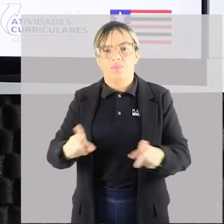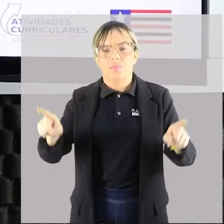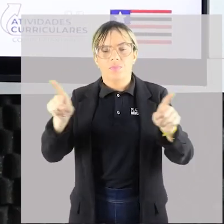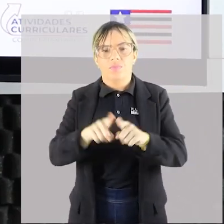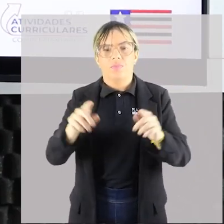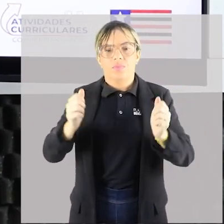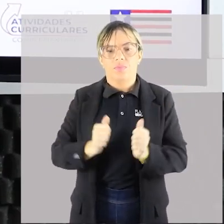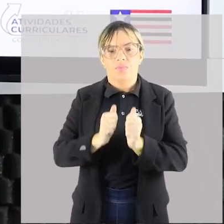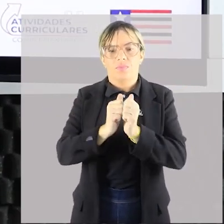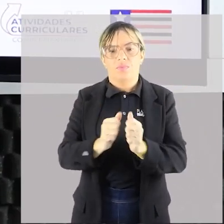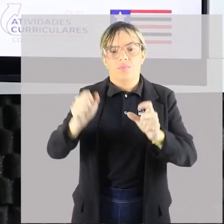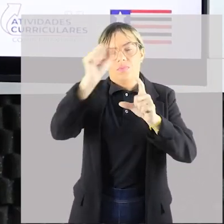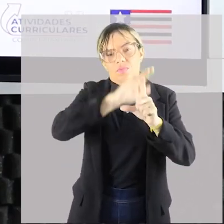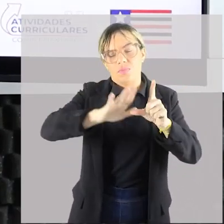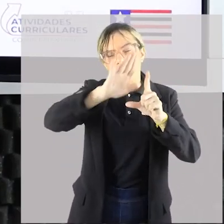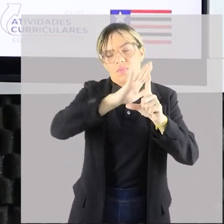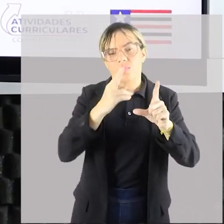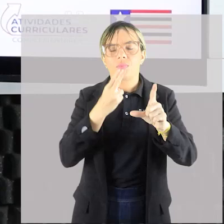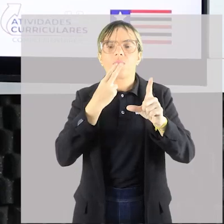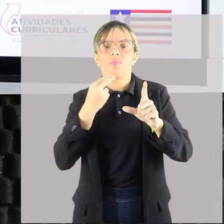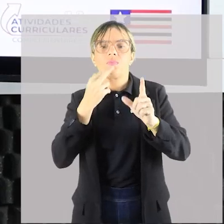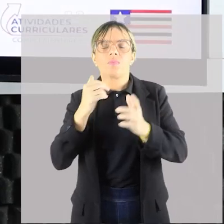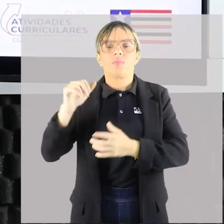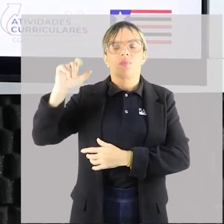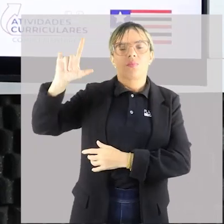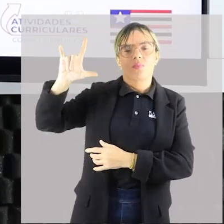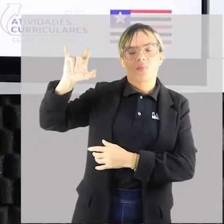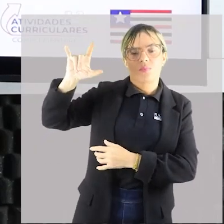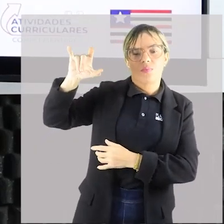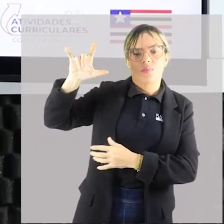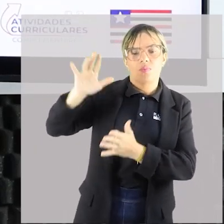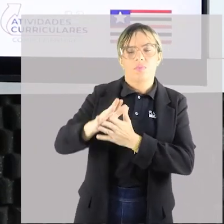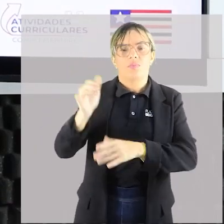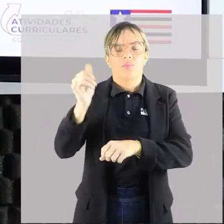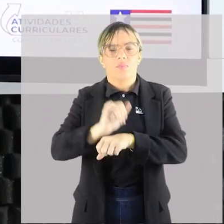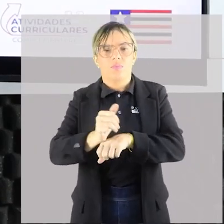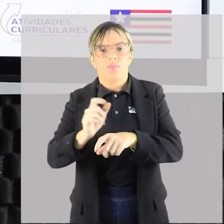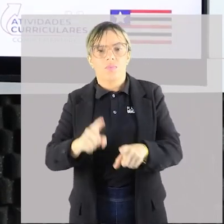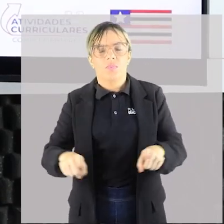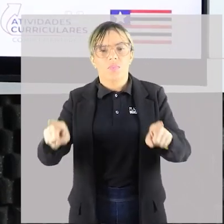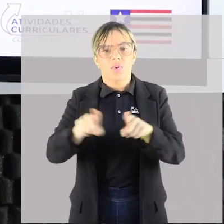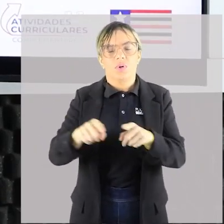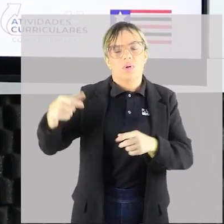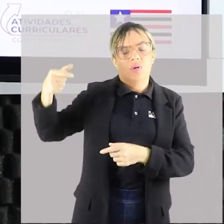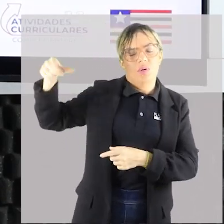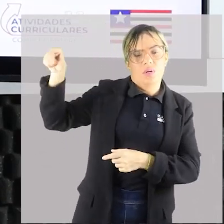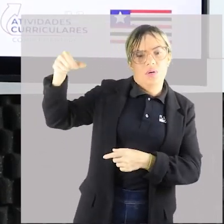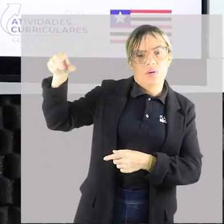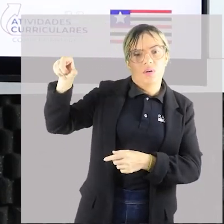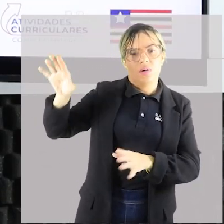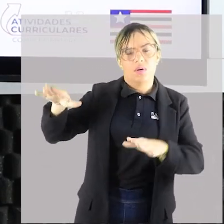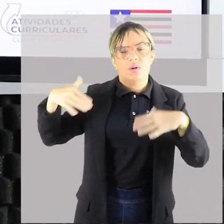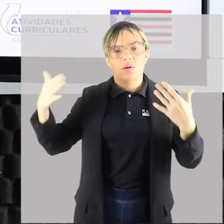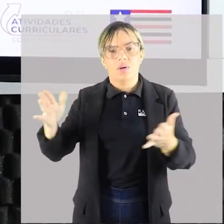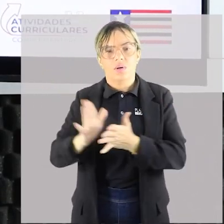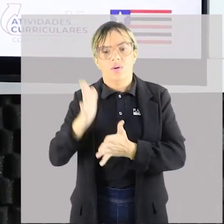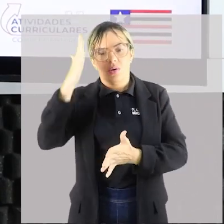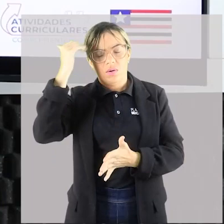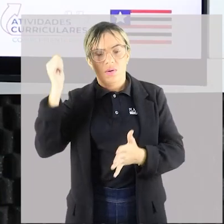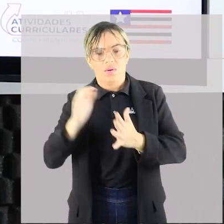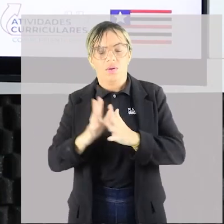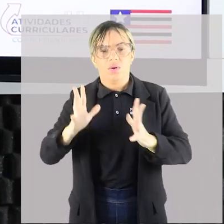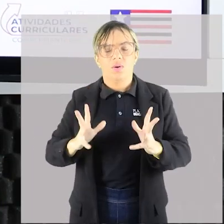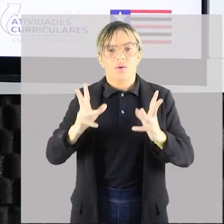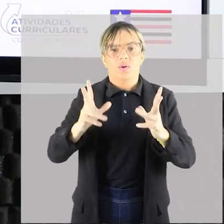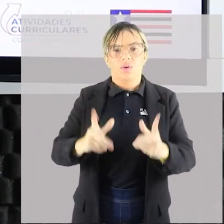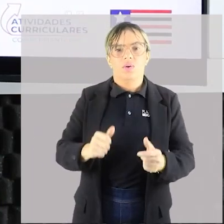seguir a nossa plataforma Gonçalves Dias lá no Instagram, vai lá no YouTube também, ativa o sininho para que você saiba, né, toda